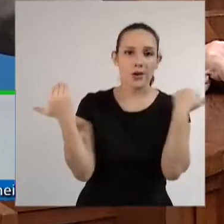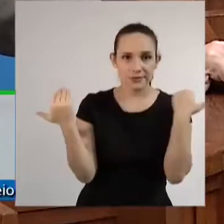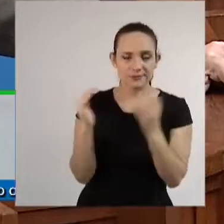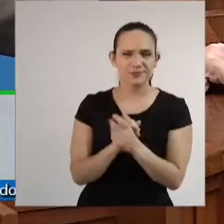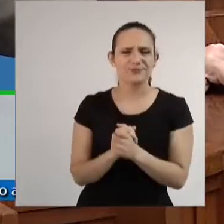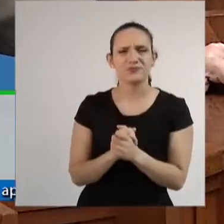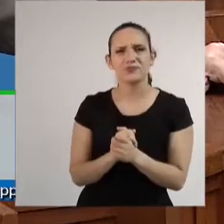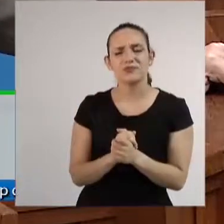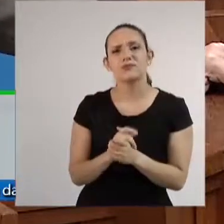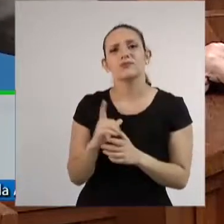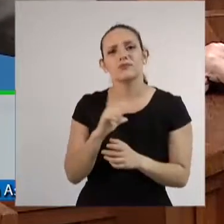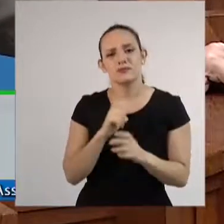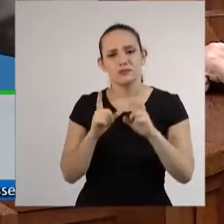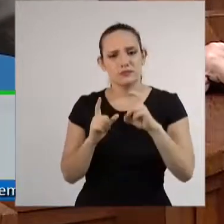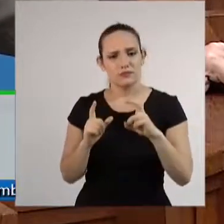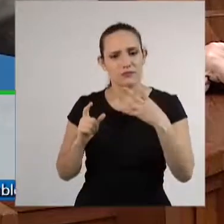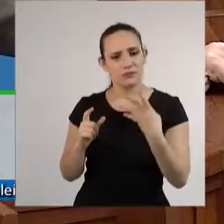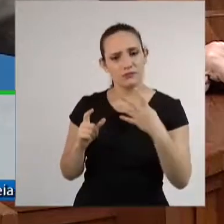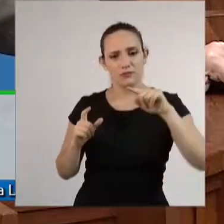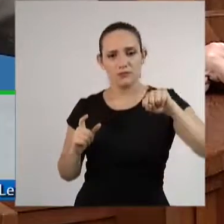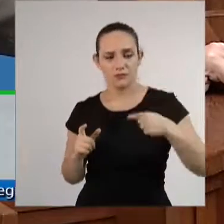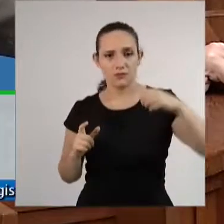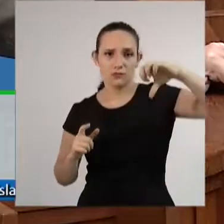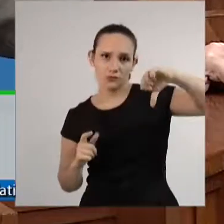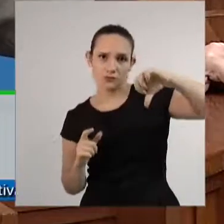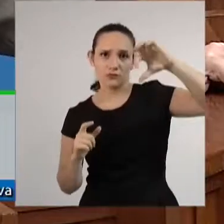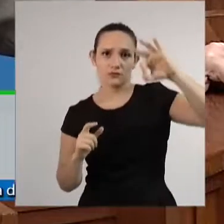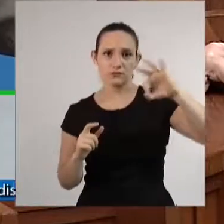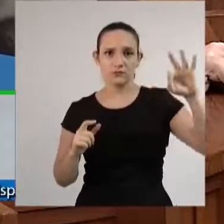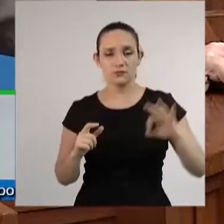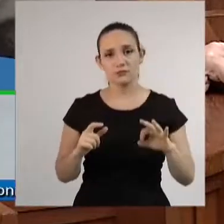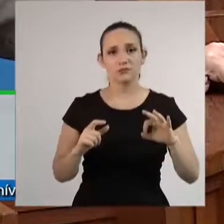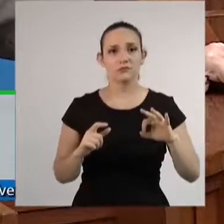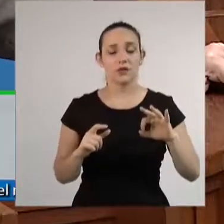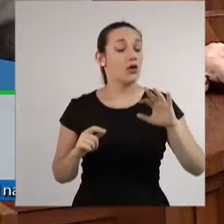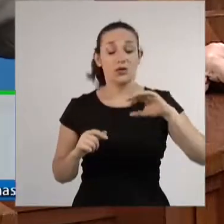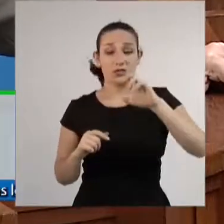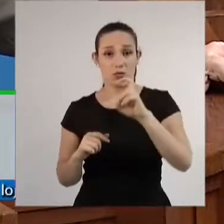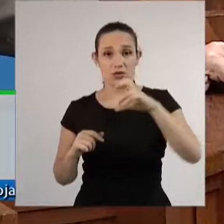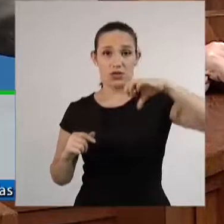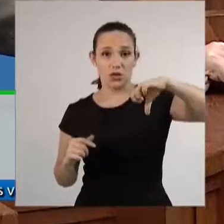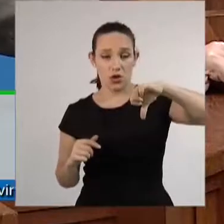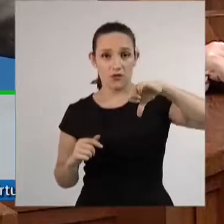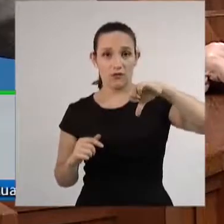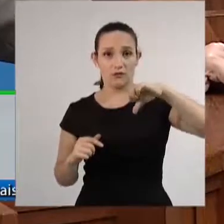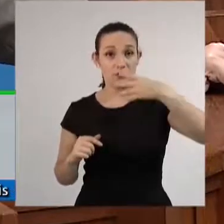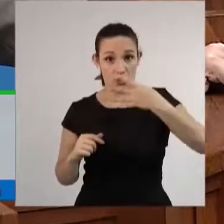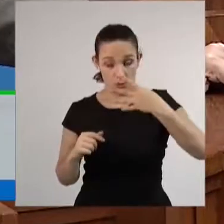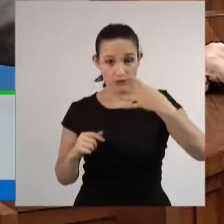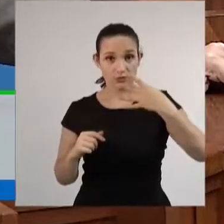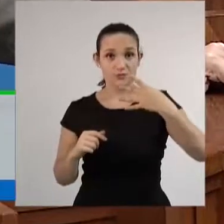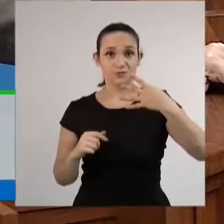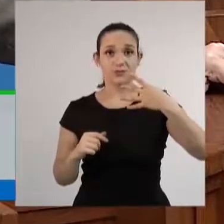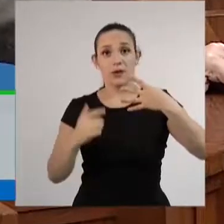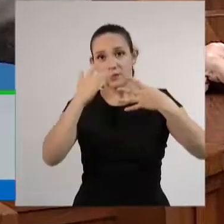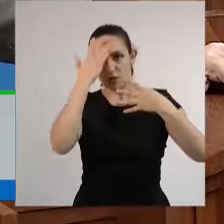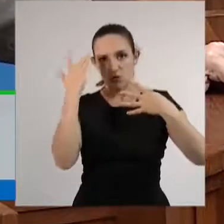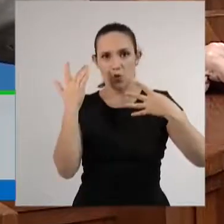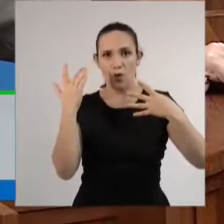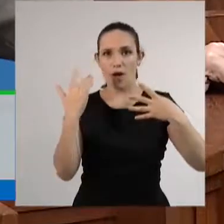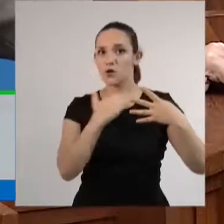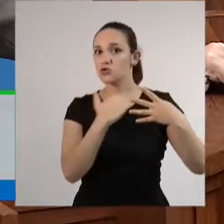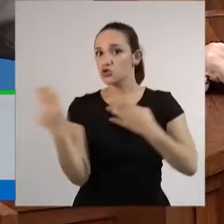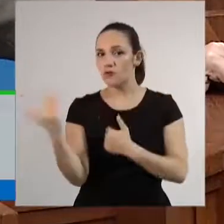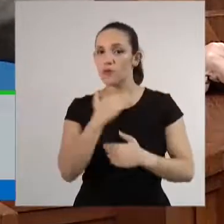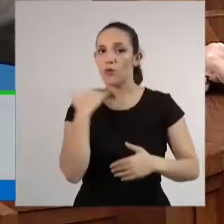São 54,9 homicídios para cada 100 mil jovens de 15 a 19 anos.